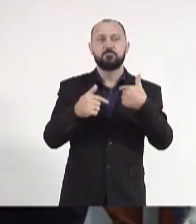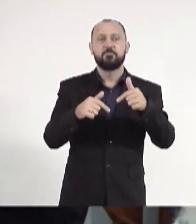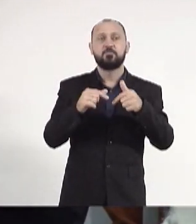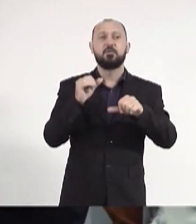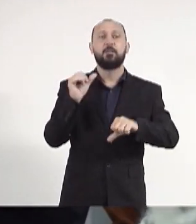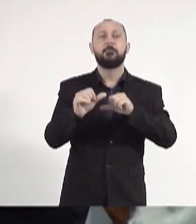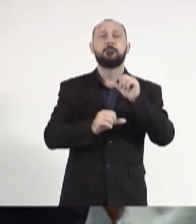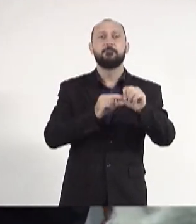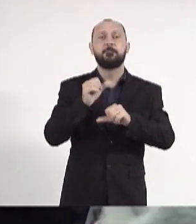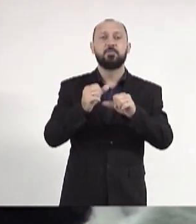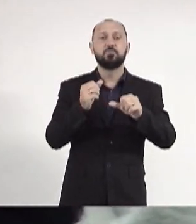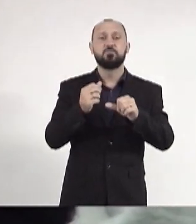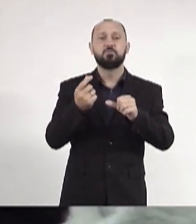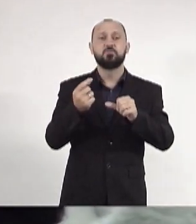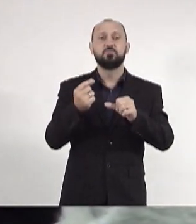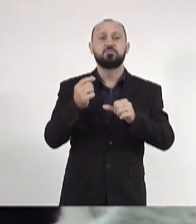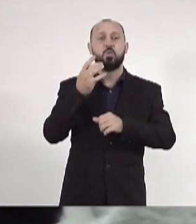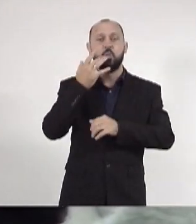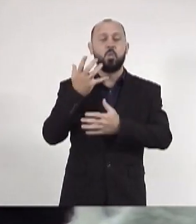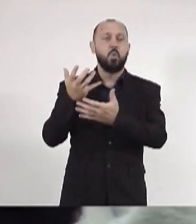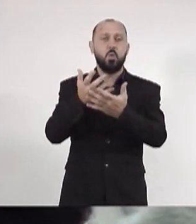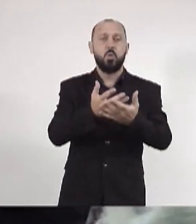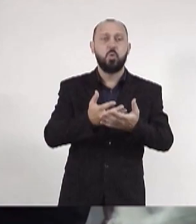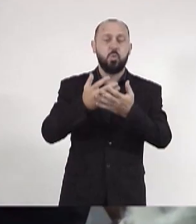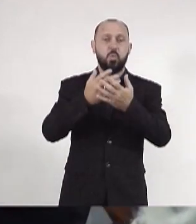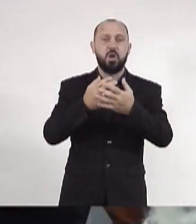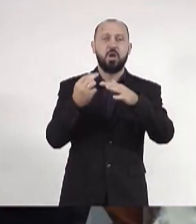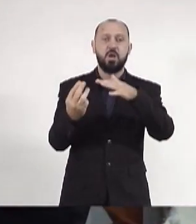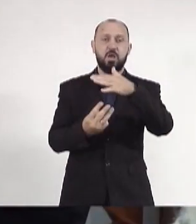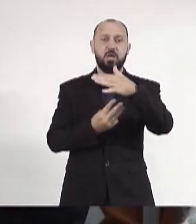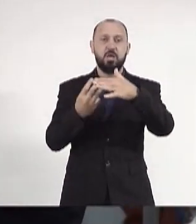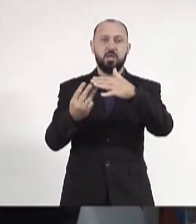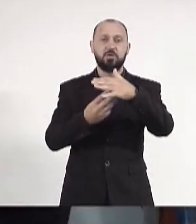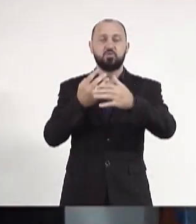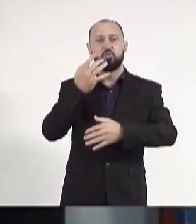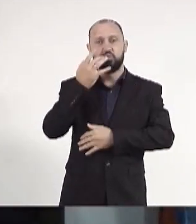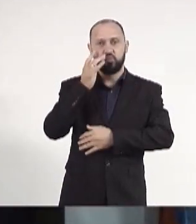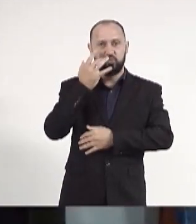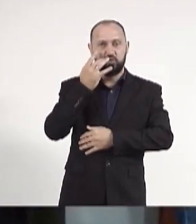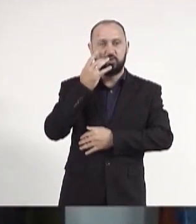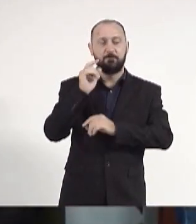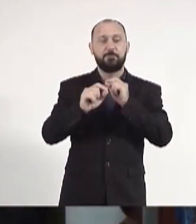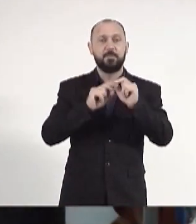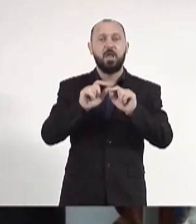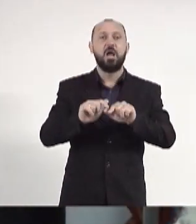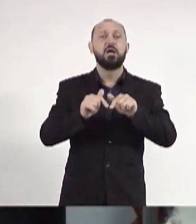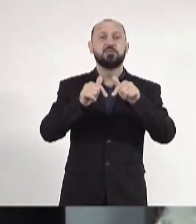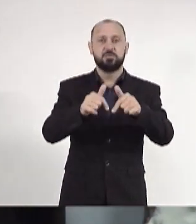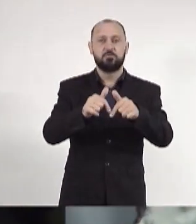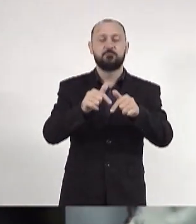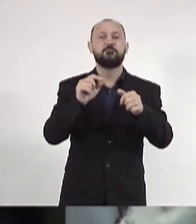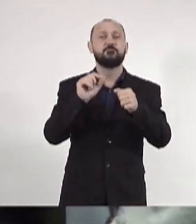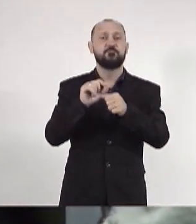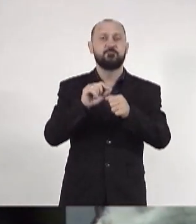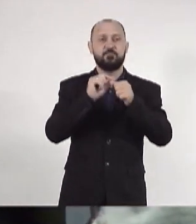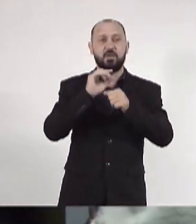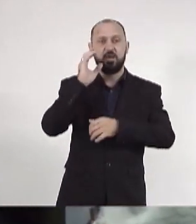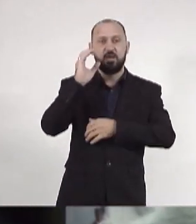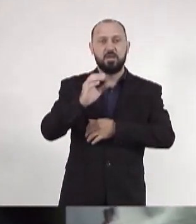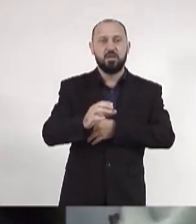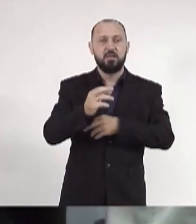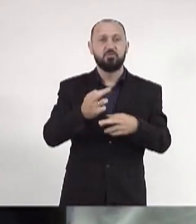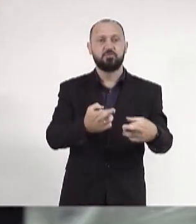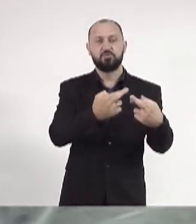das operações mineração de ouro e terceirização de ouro, cujas ações configuram crime